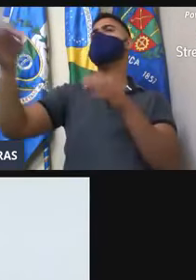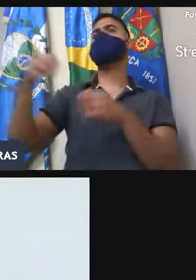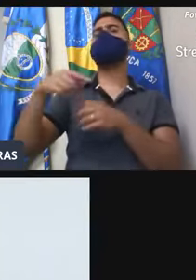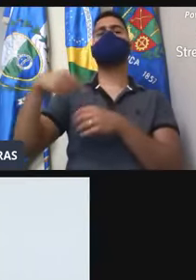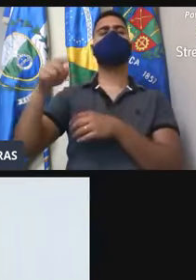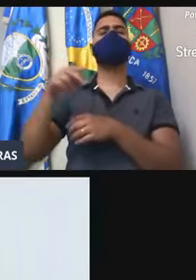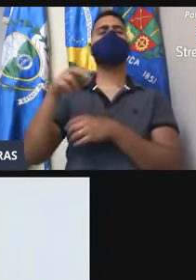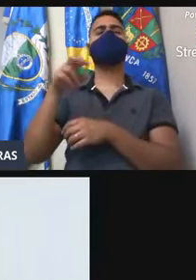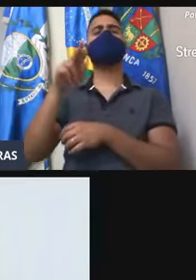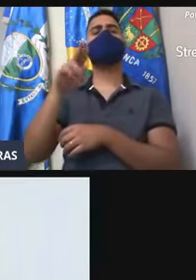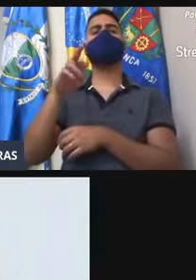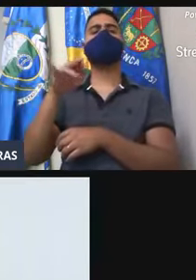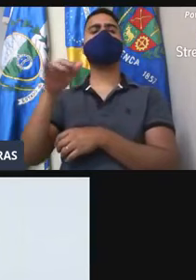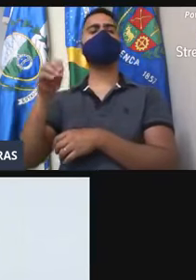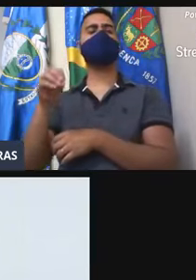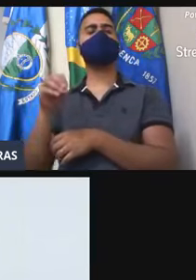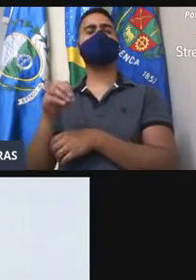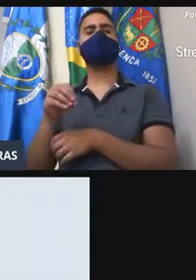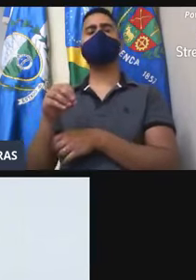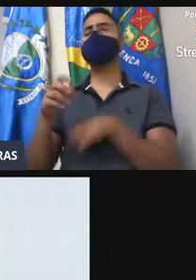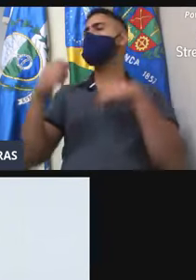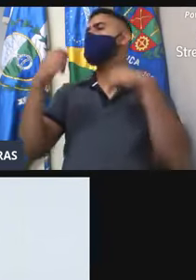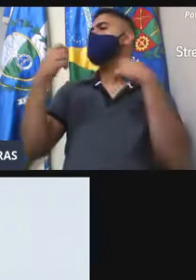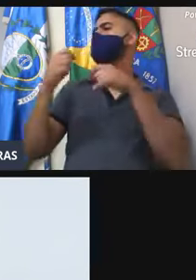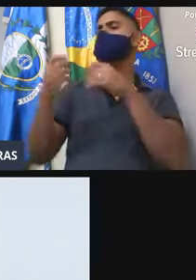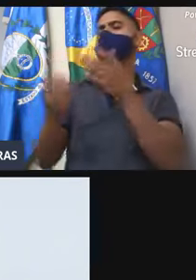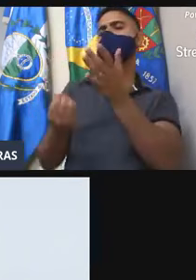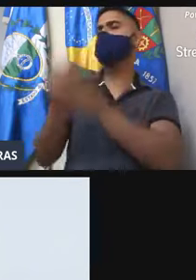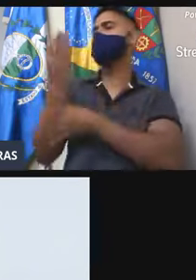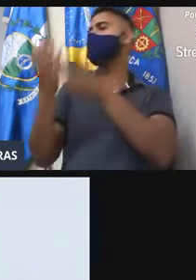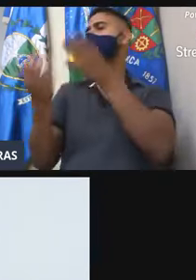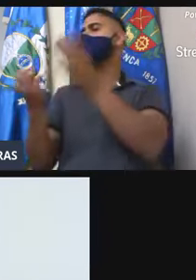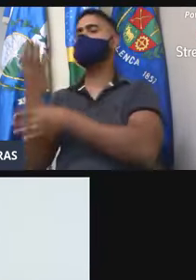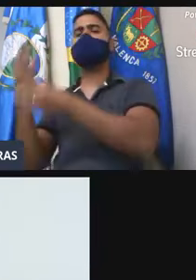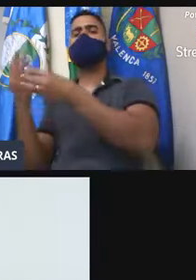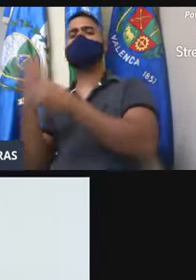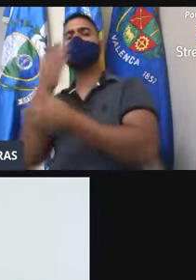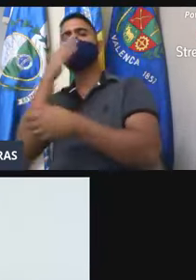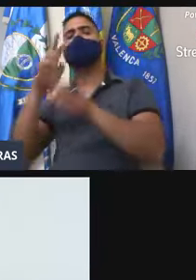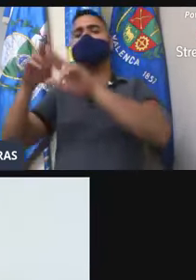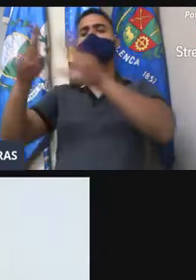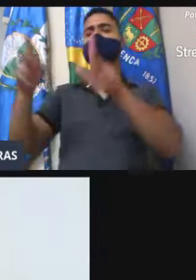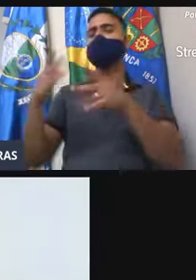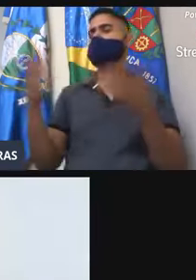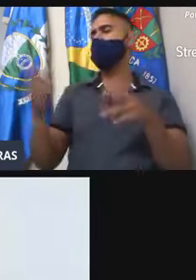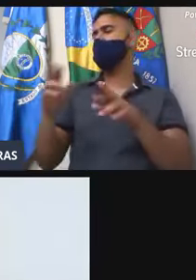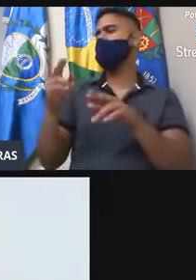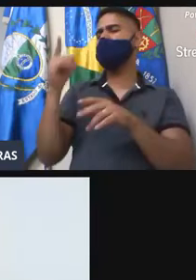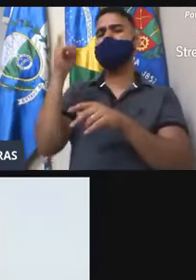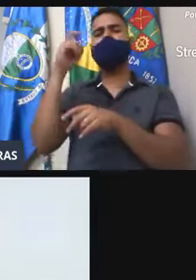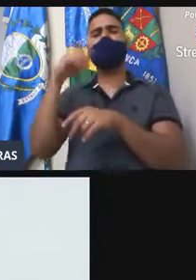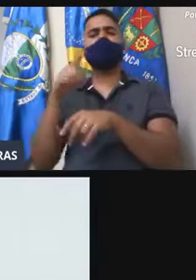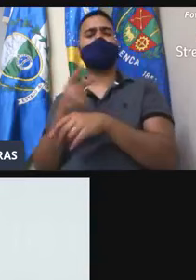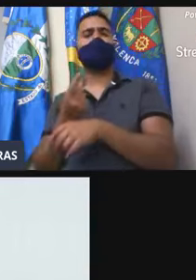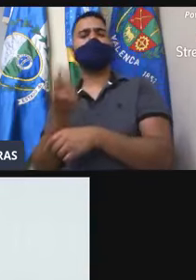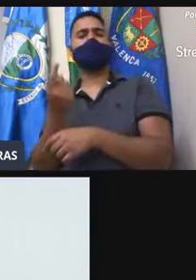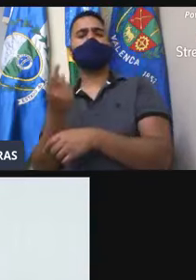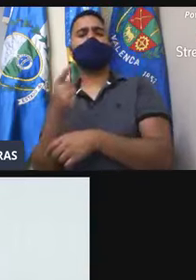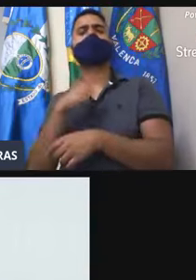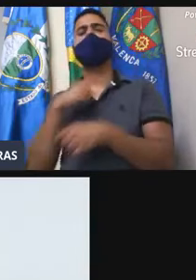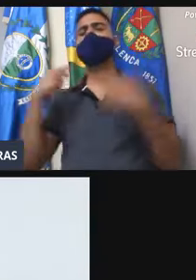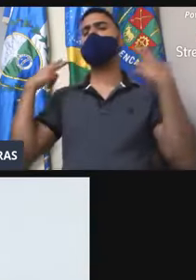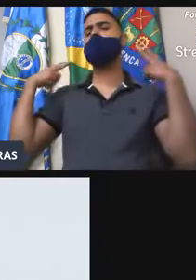Recreio. O que precisa é criar essas alternativas e nesse momento de dificuldade financeira, tem claro que teria